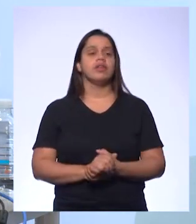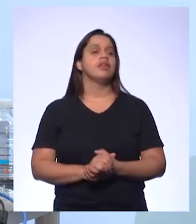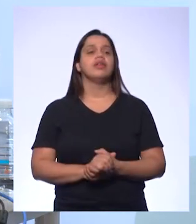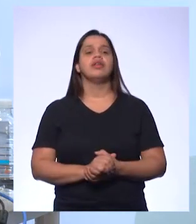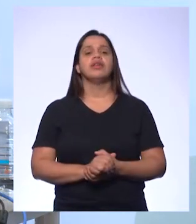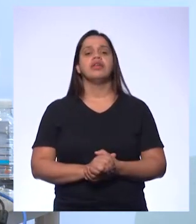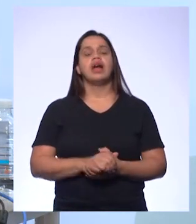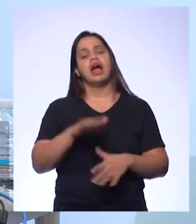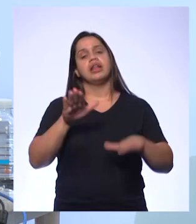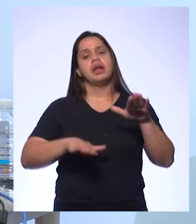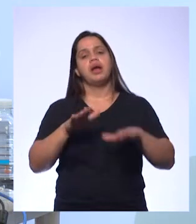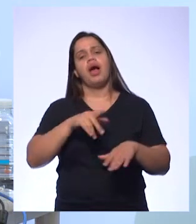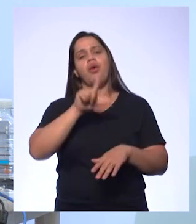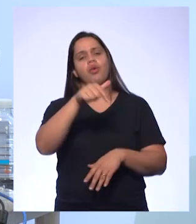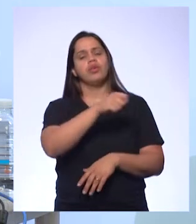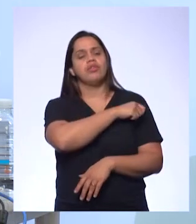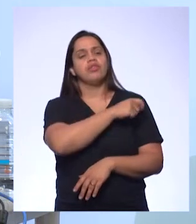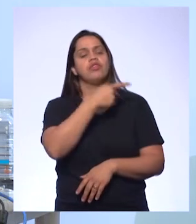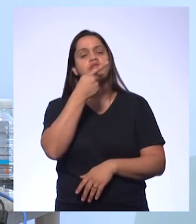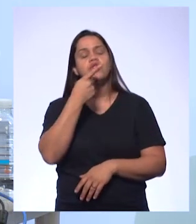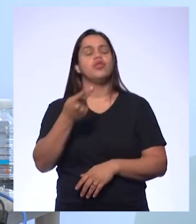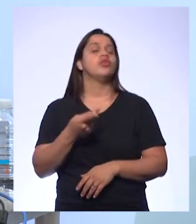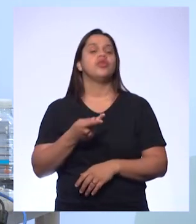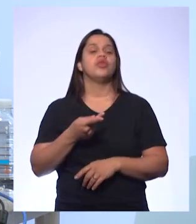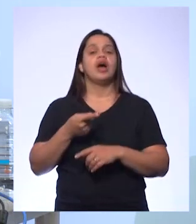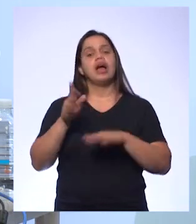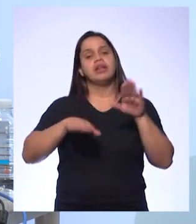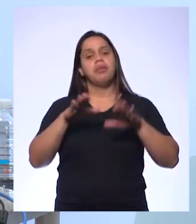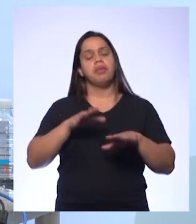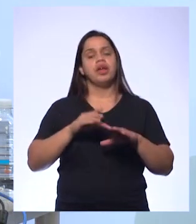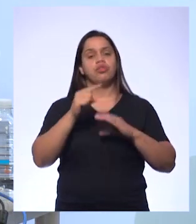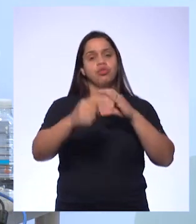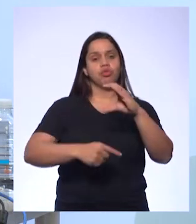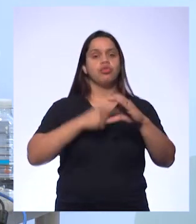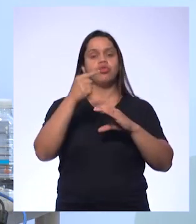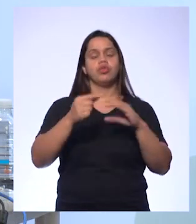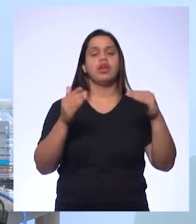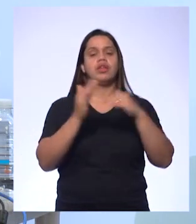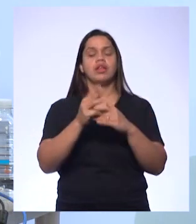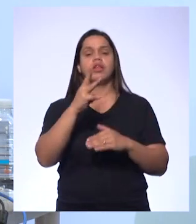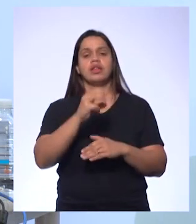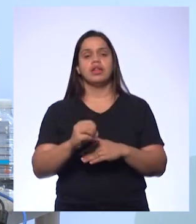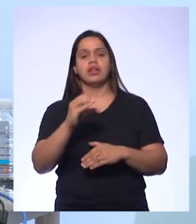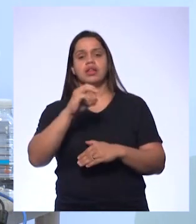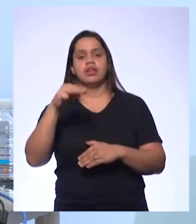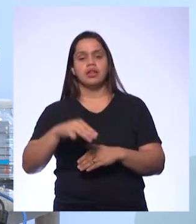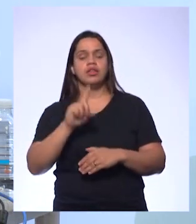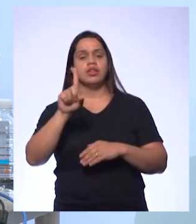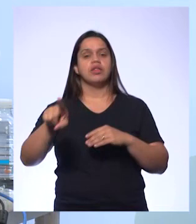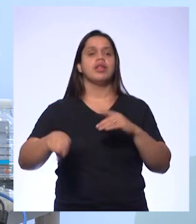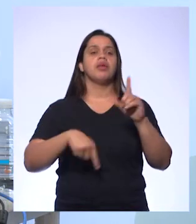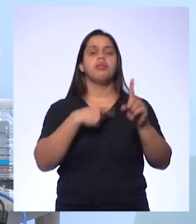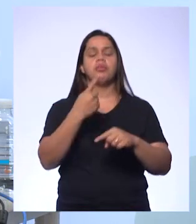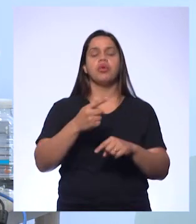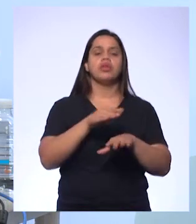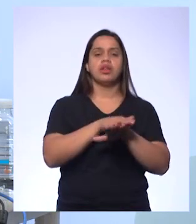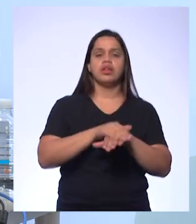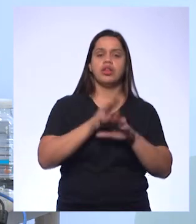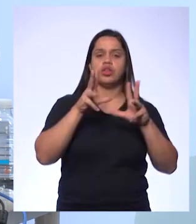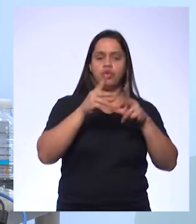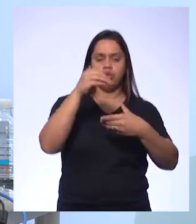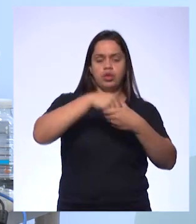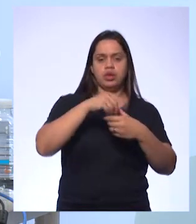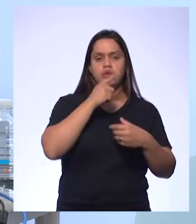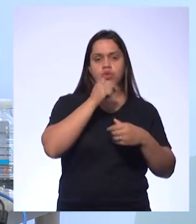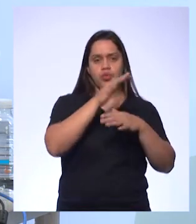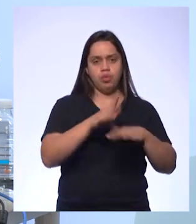tartaruga varia consideravelmente durante o ciclo. Até atingir 30 centímetros, alimenta essencialmente crustáceos, insetos aquáticos, ervas